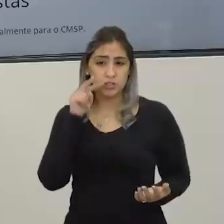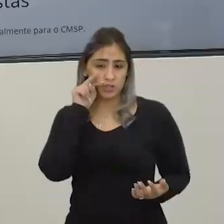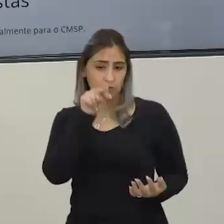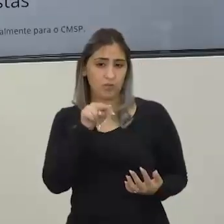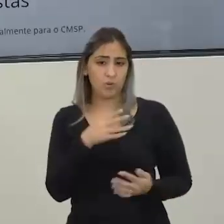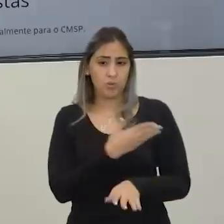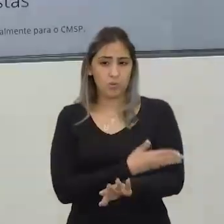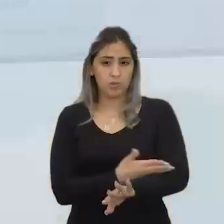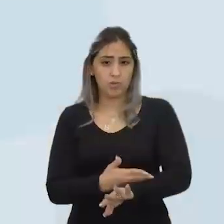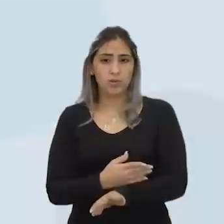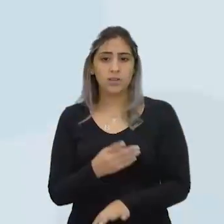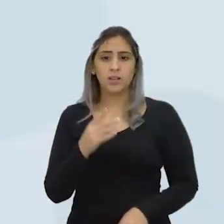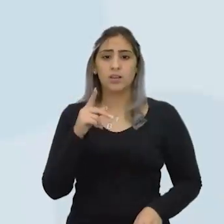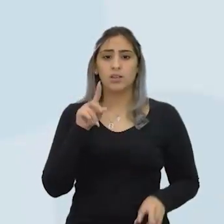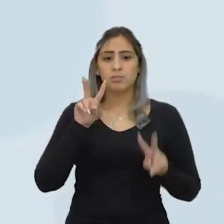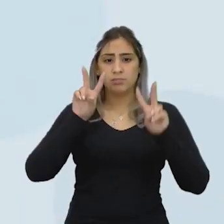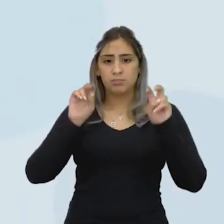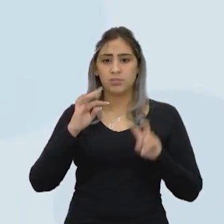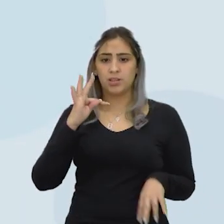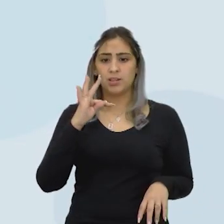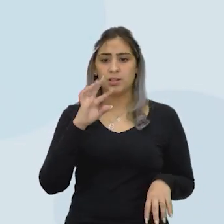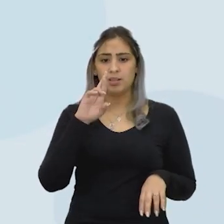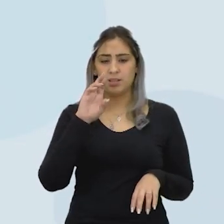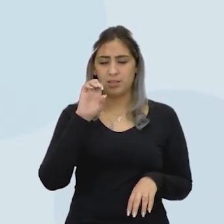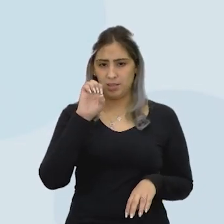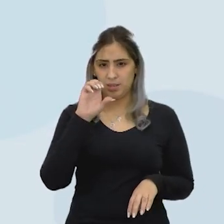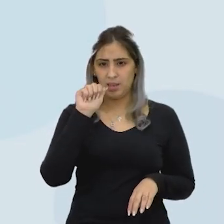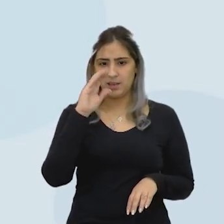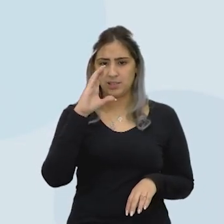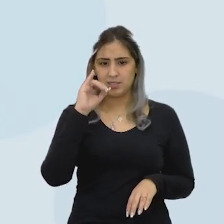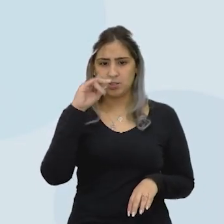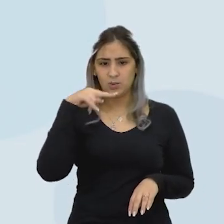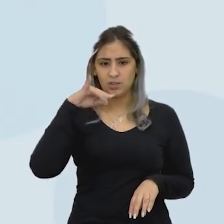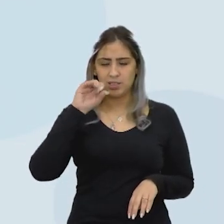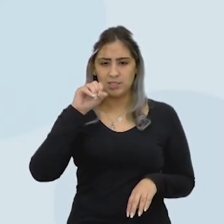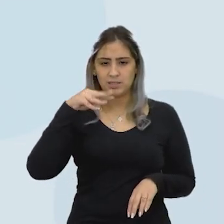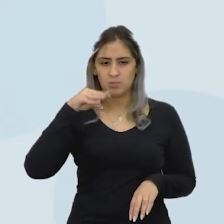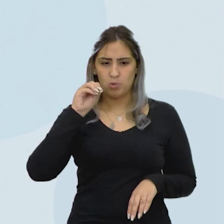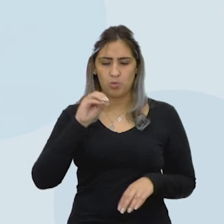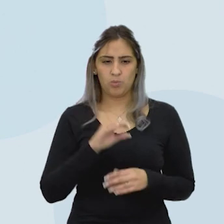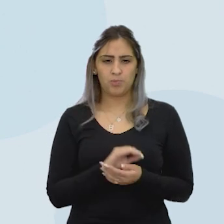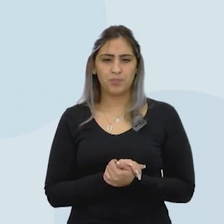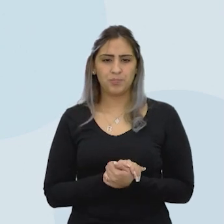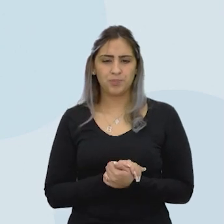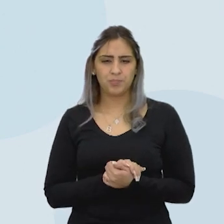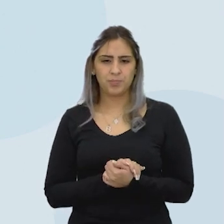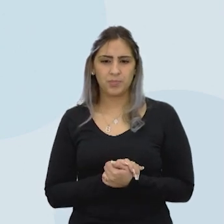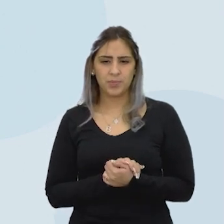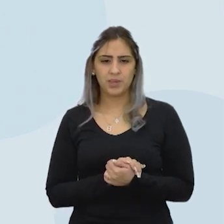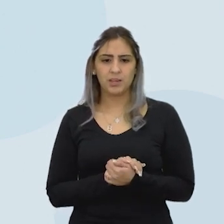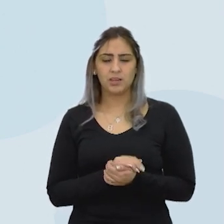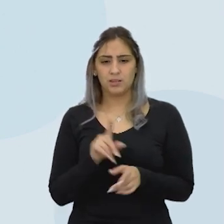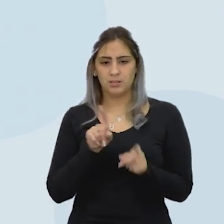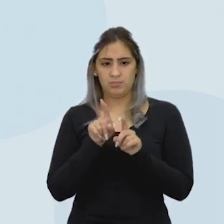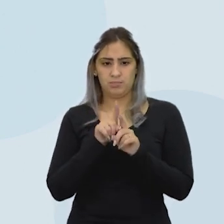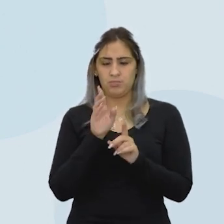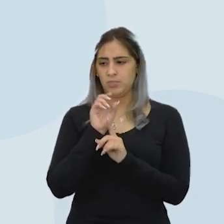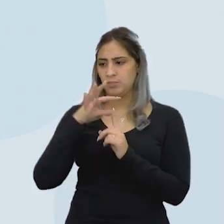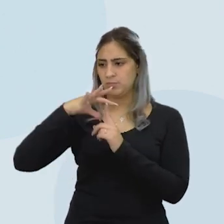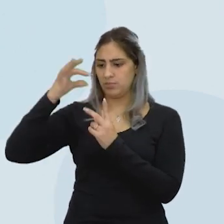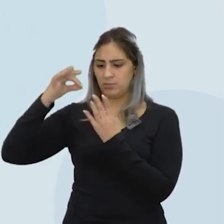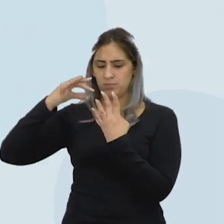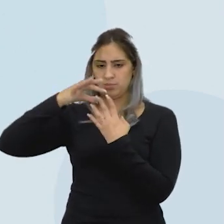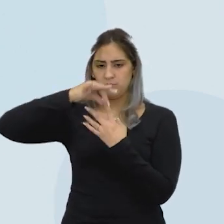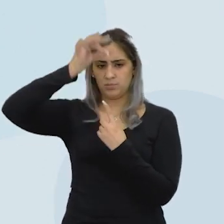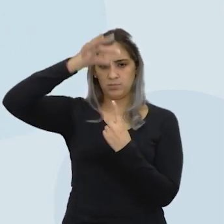do criacionismo. Né? E aí depois a gente foi passando por todas as teorias, né? Então a gente viu